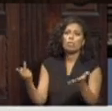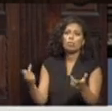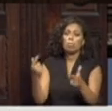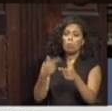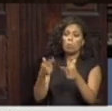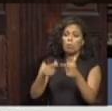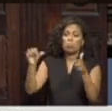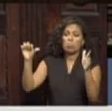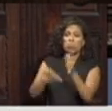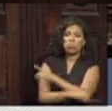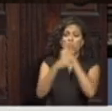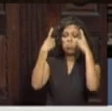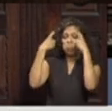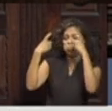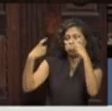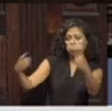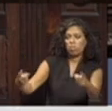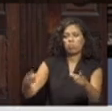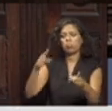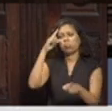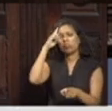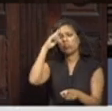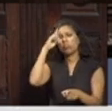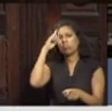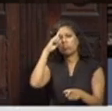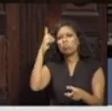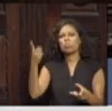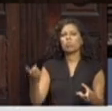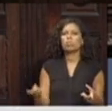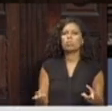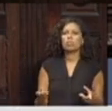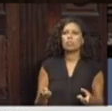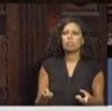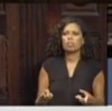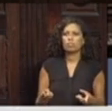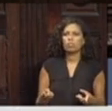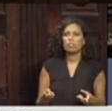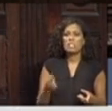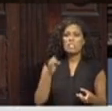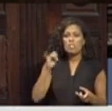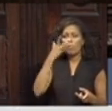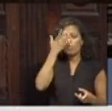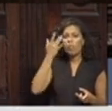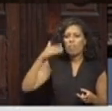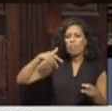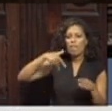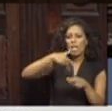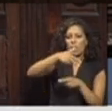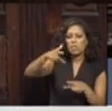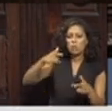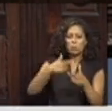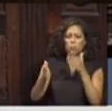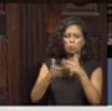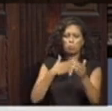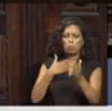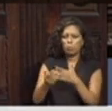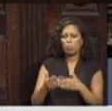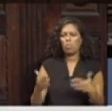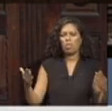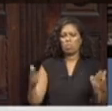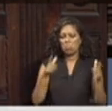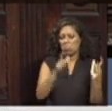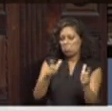muito maior do que aparece nos meios de comunicação. Todos nós sabemos que o alcance da grande mídia do Rio de Janeiro